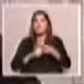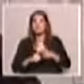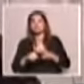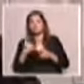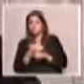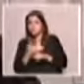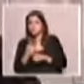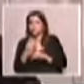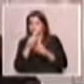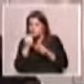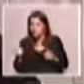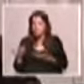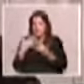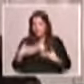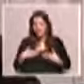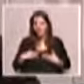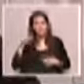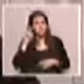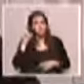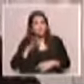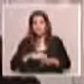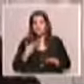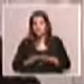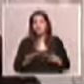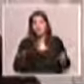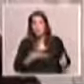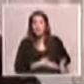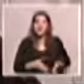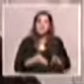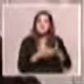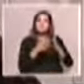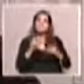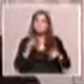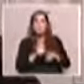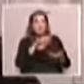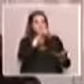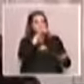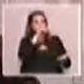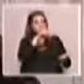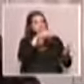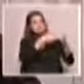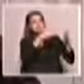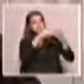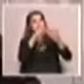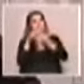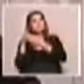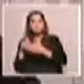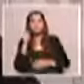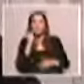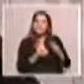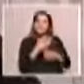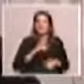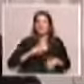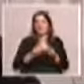dão, era muito importante, e no caso, então, ter uma rota com os produtores uhum, sinalizados, porque há muita dificuldade pela